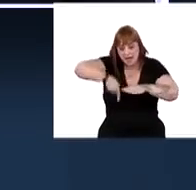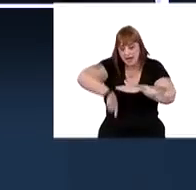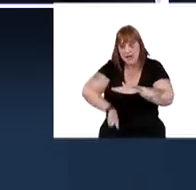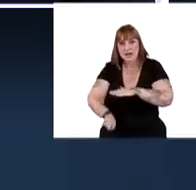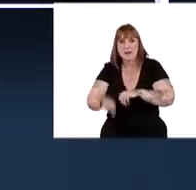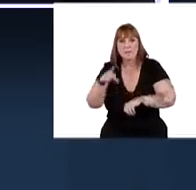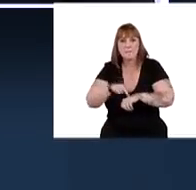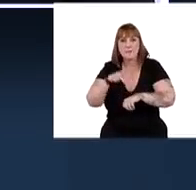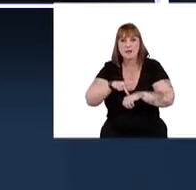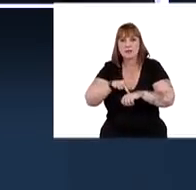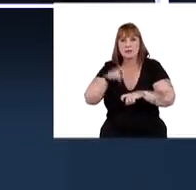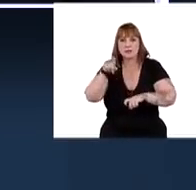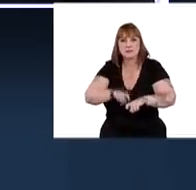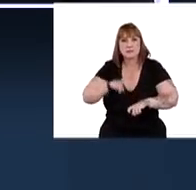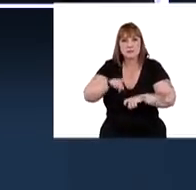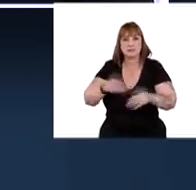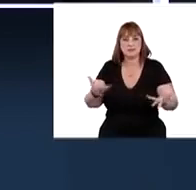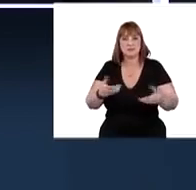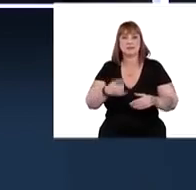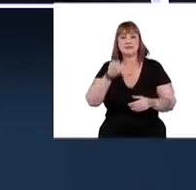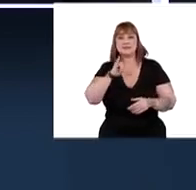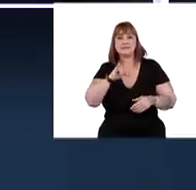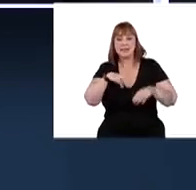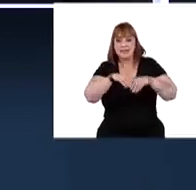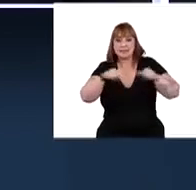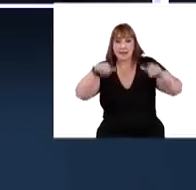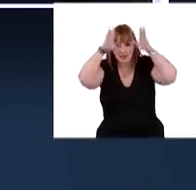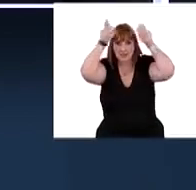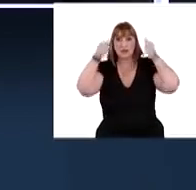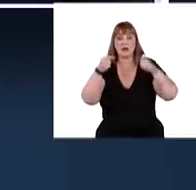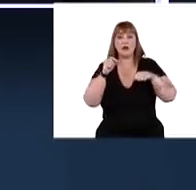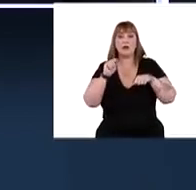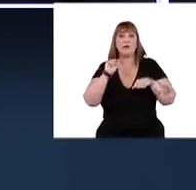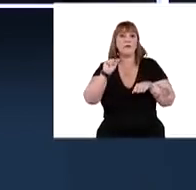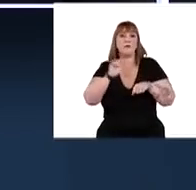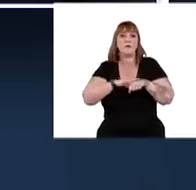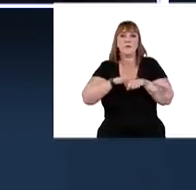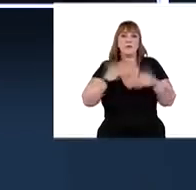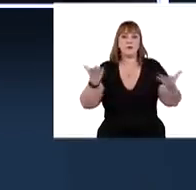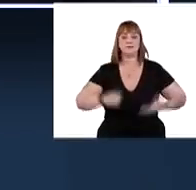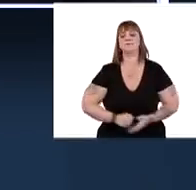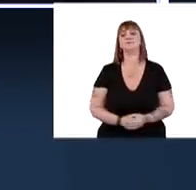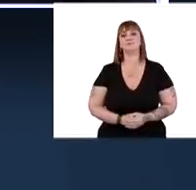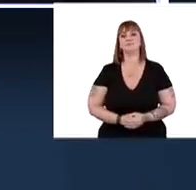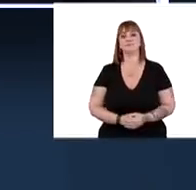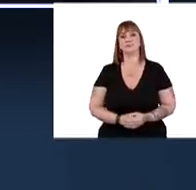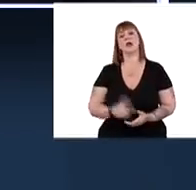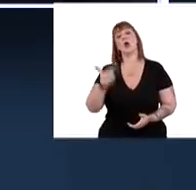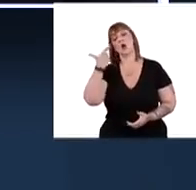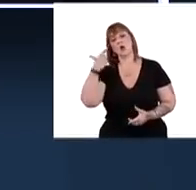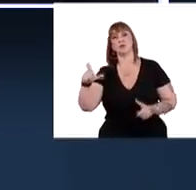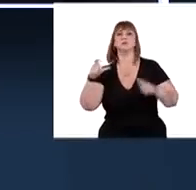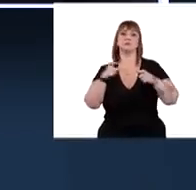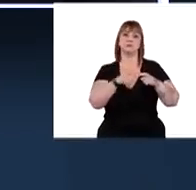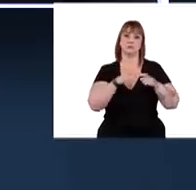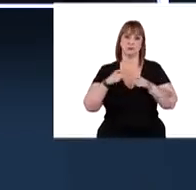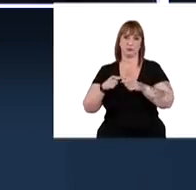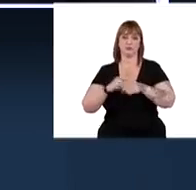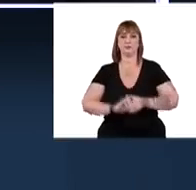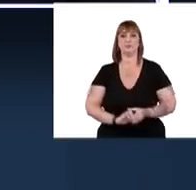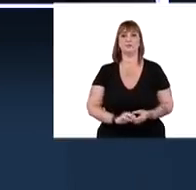minério em territórios, e se for em território indígena, o que fazer? Olha, é um outro setor aí, né?